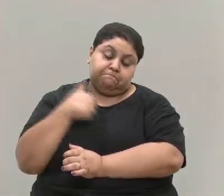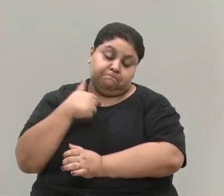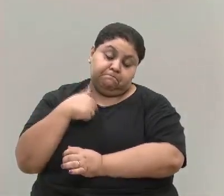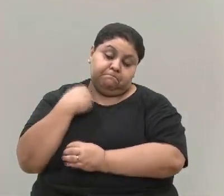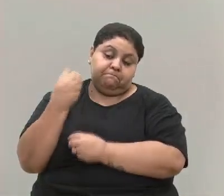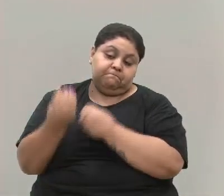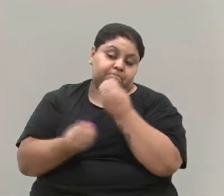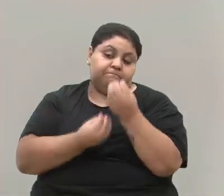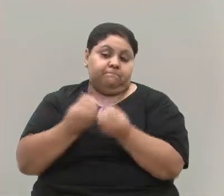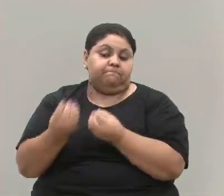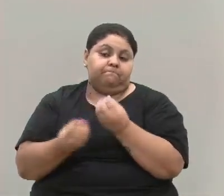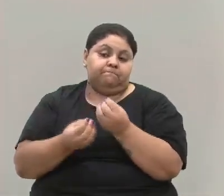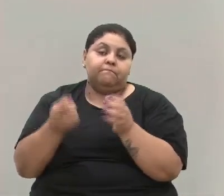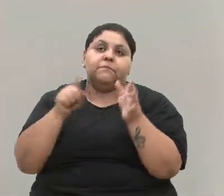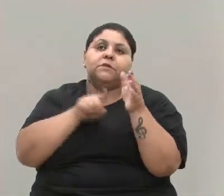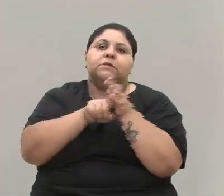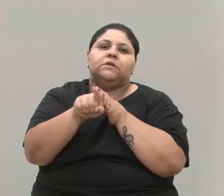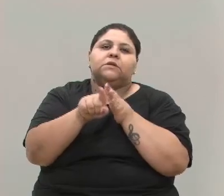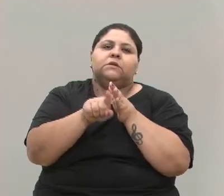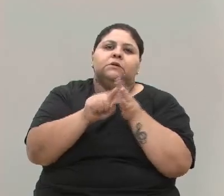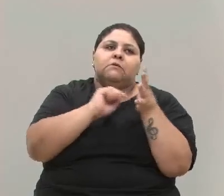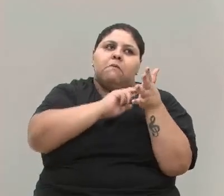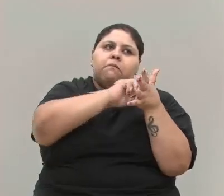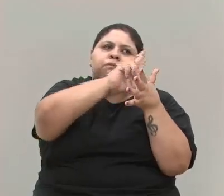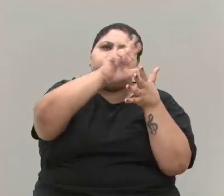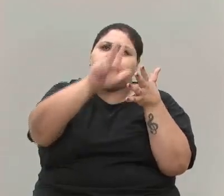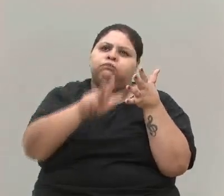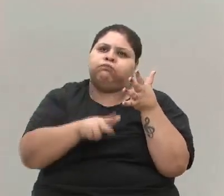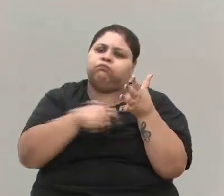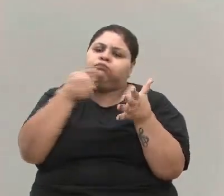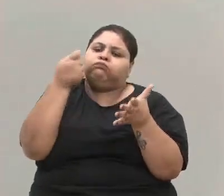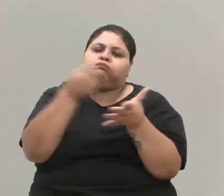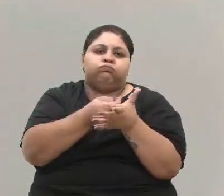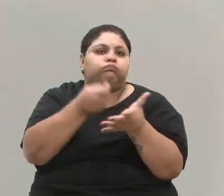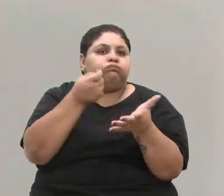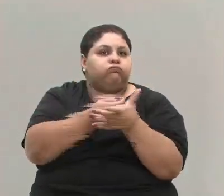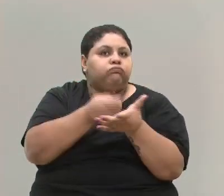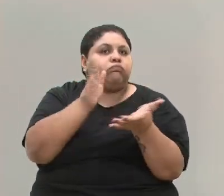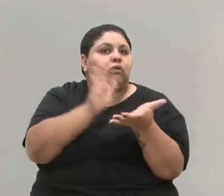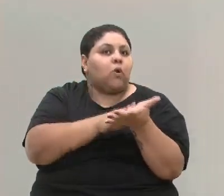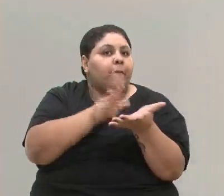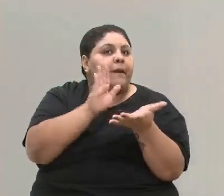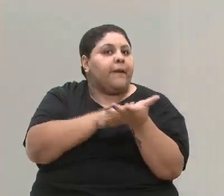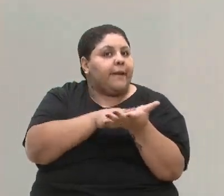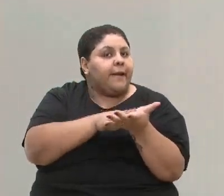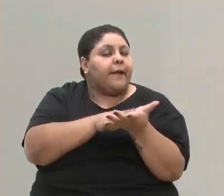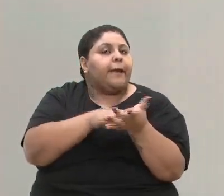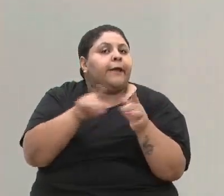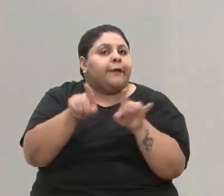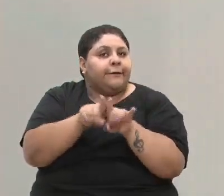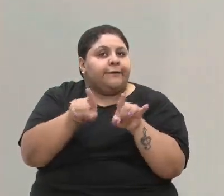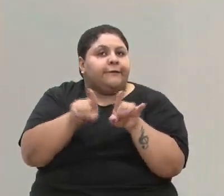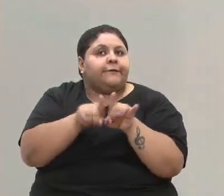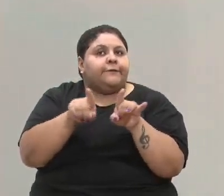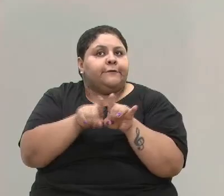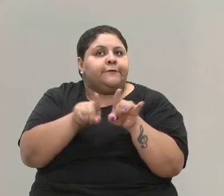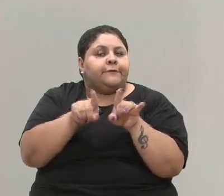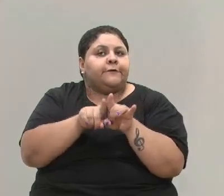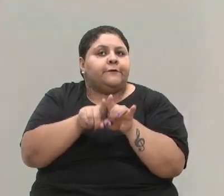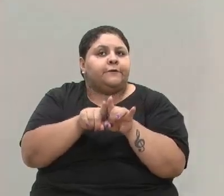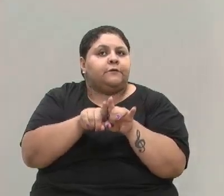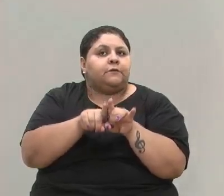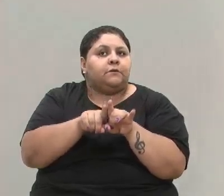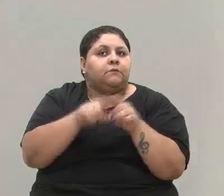como perguntei por várias vezes, cobrei por várias vezes, eu também concordo com o senhor que